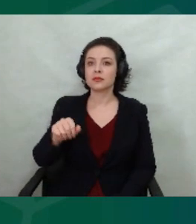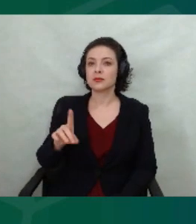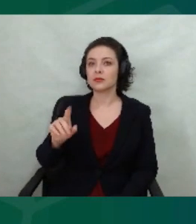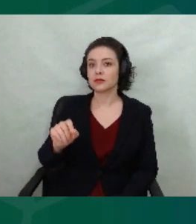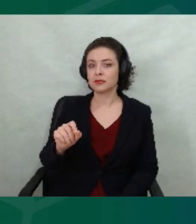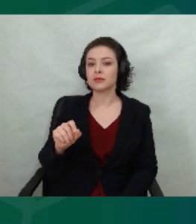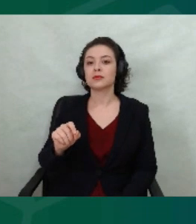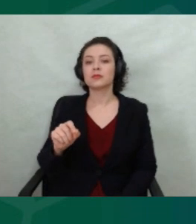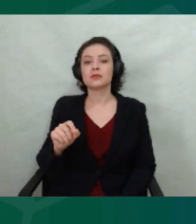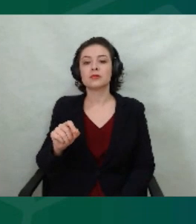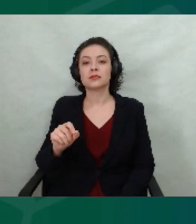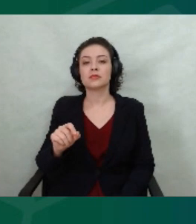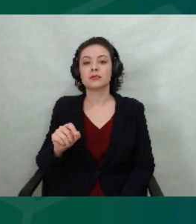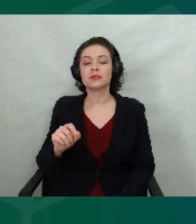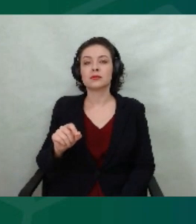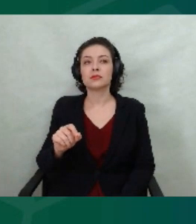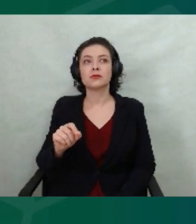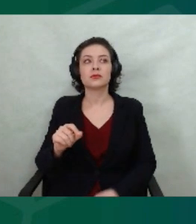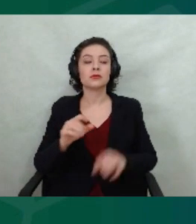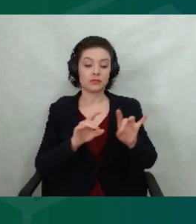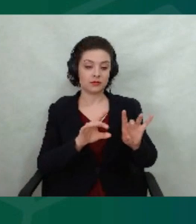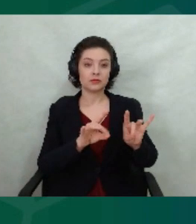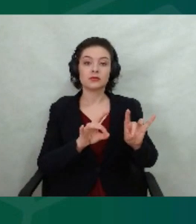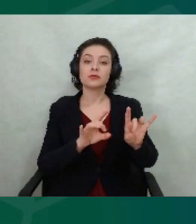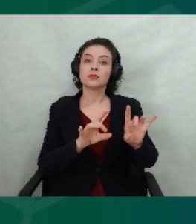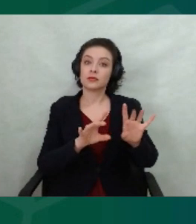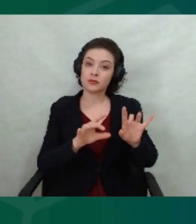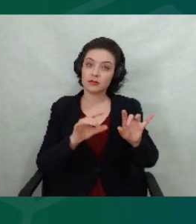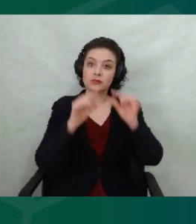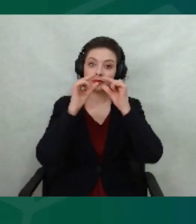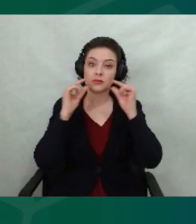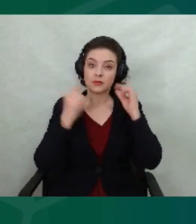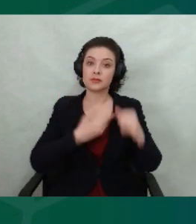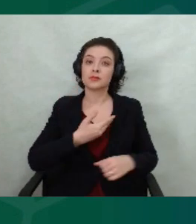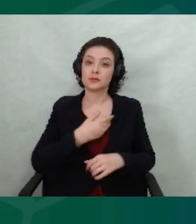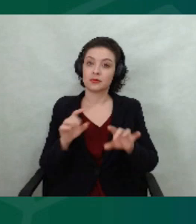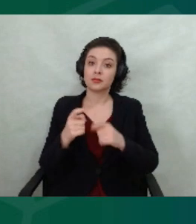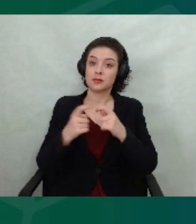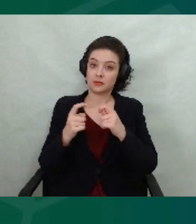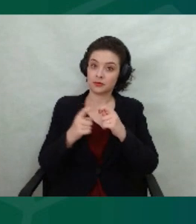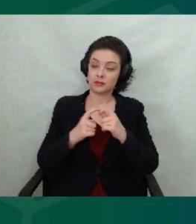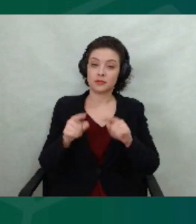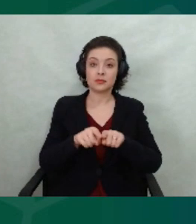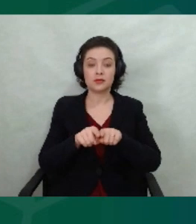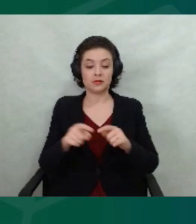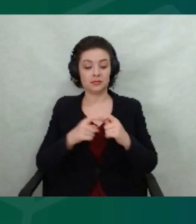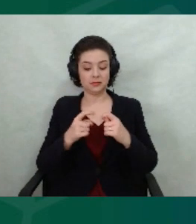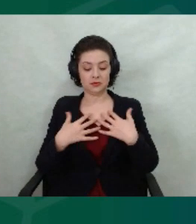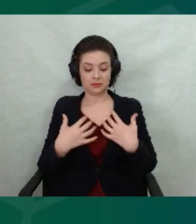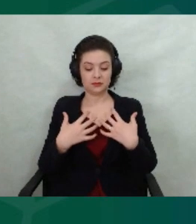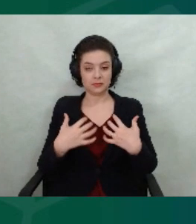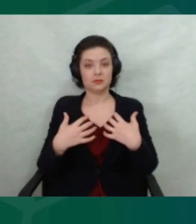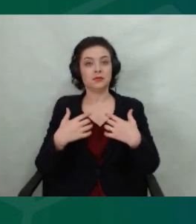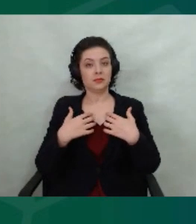é a técnica dos colegas médicos, pneumologistas e a enfermagem,